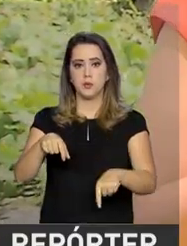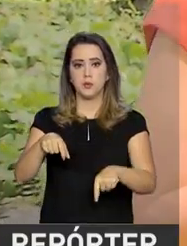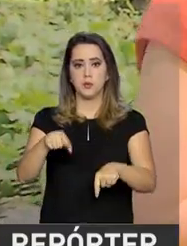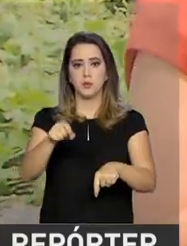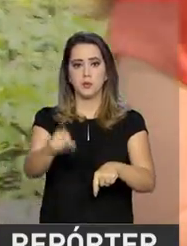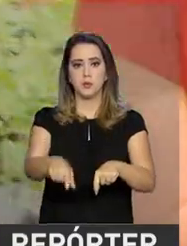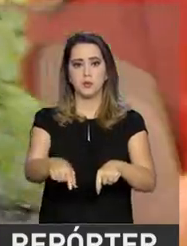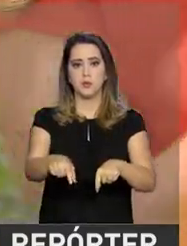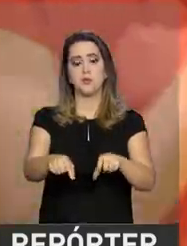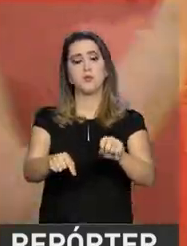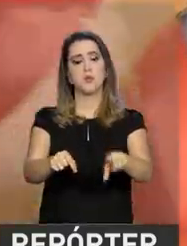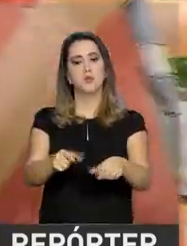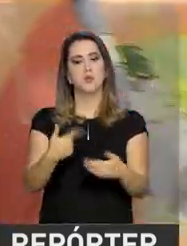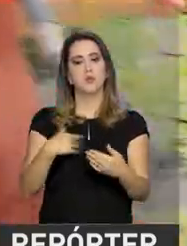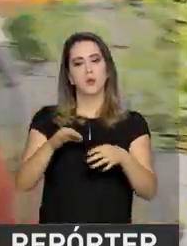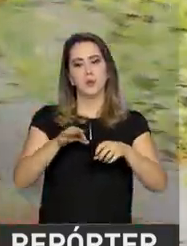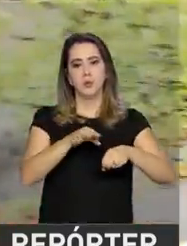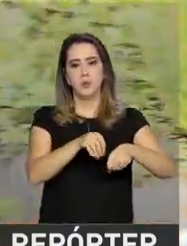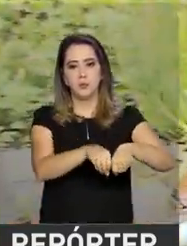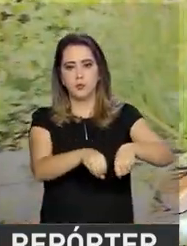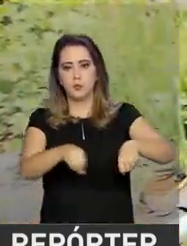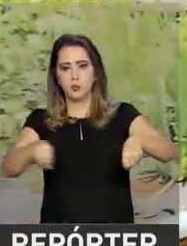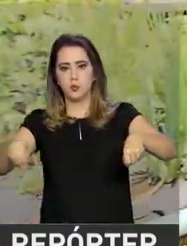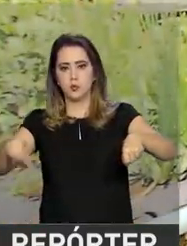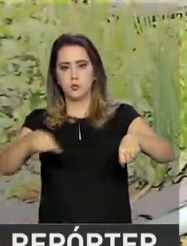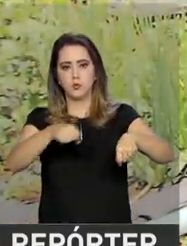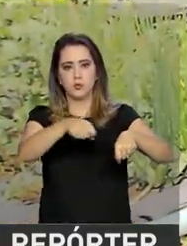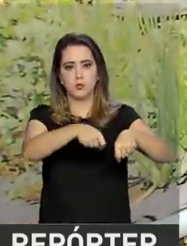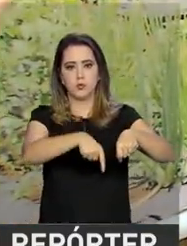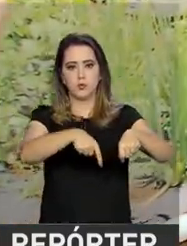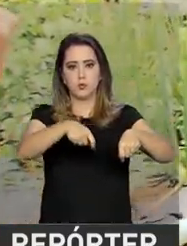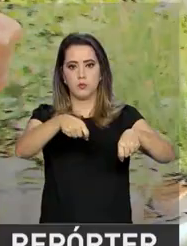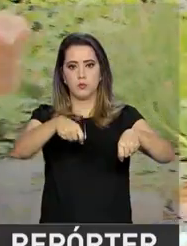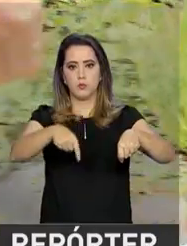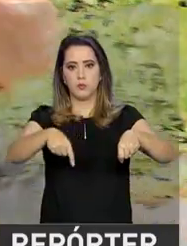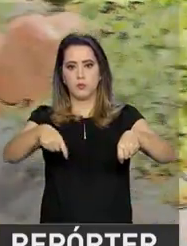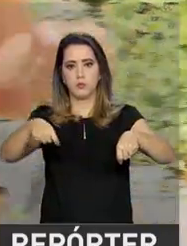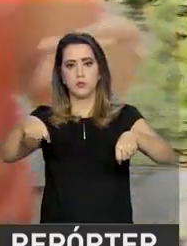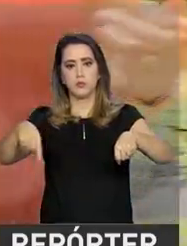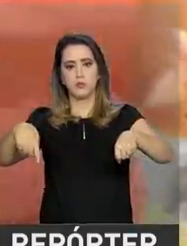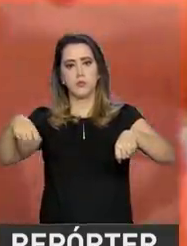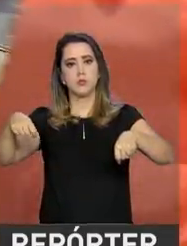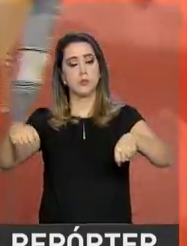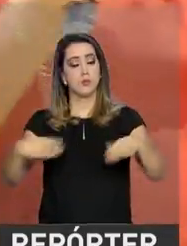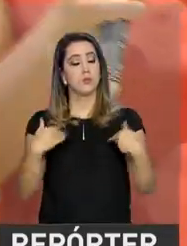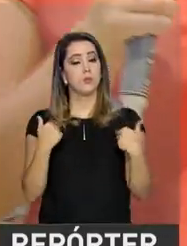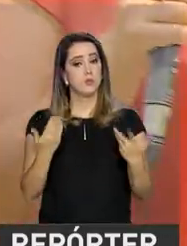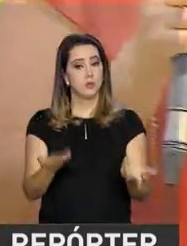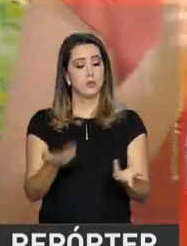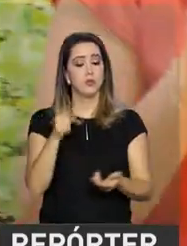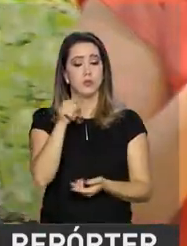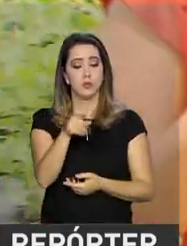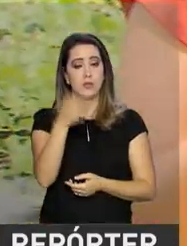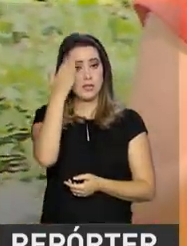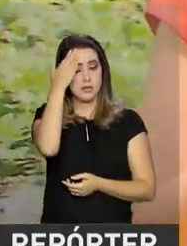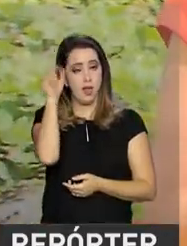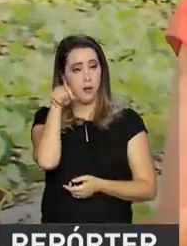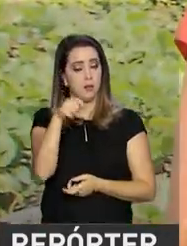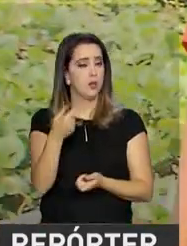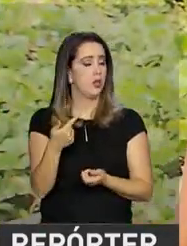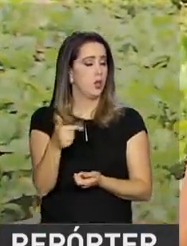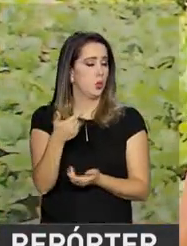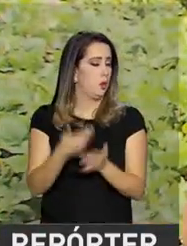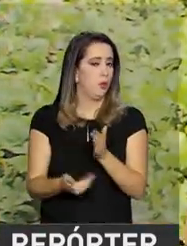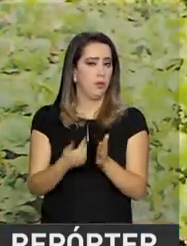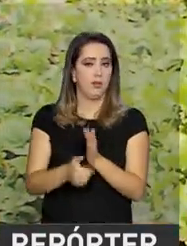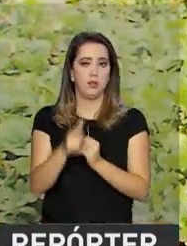simples a água vem por esses canos e cai diretamente na raiz das plantas assim o sérgio tem certeza de que não há desperdício